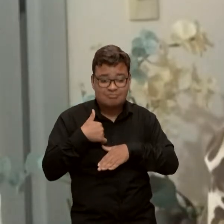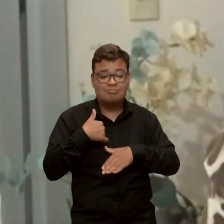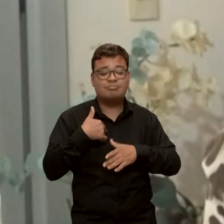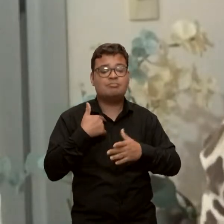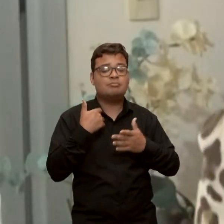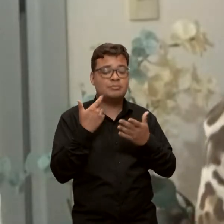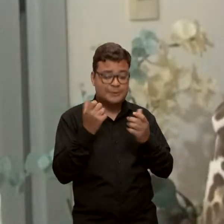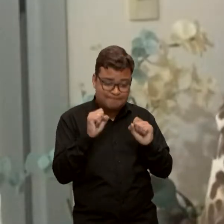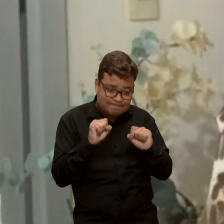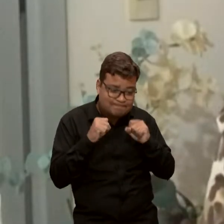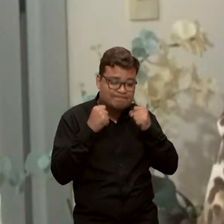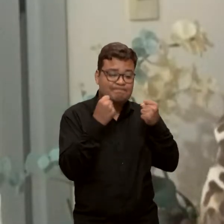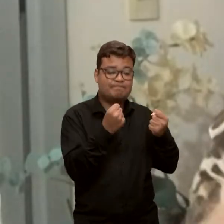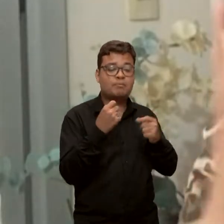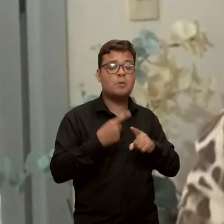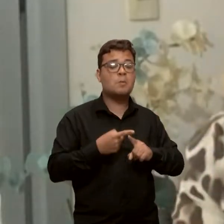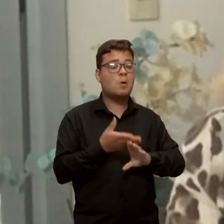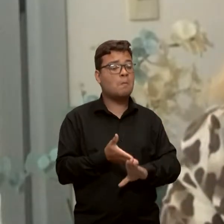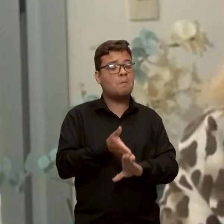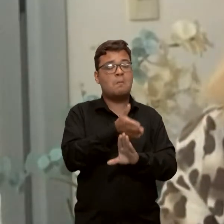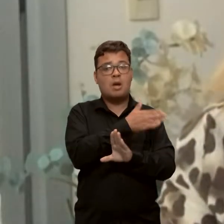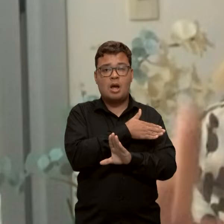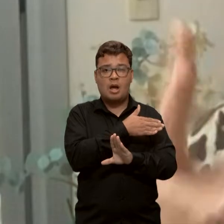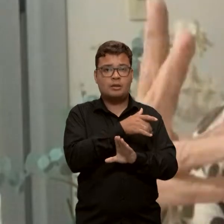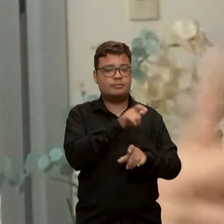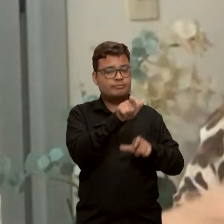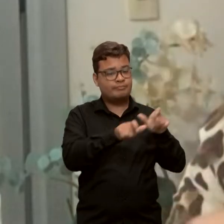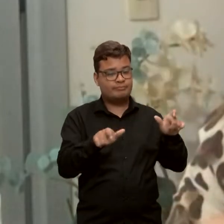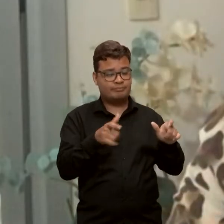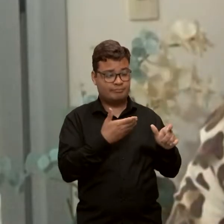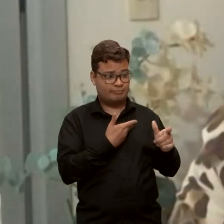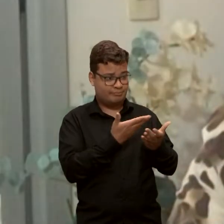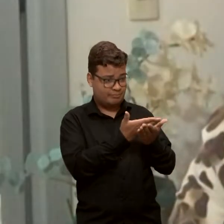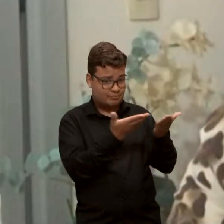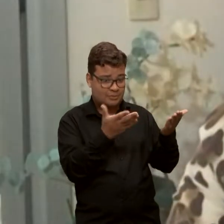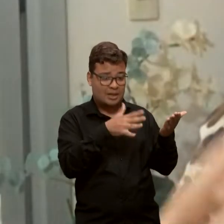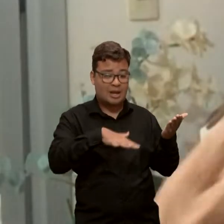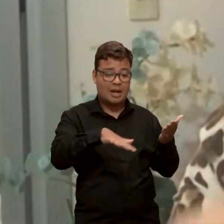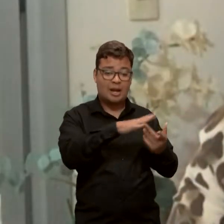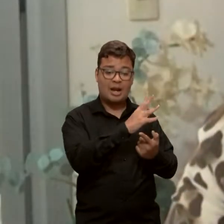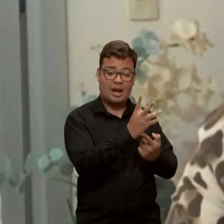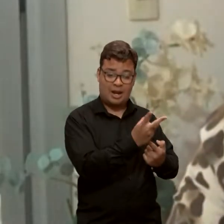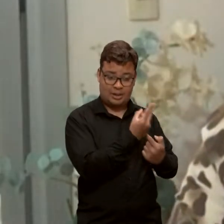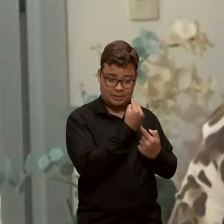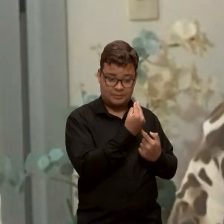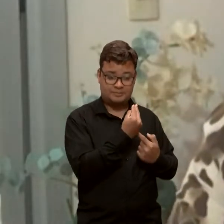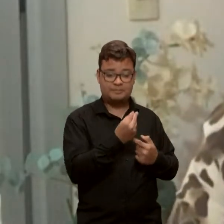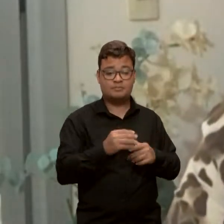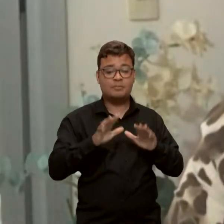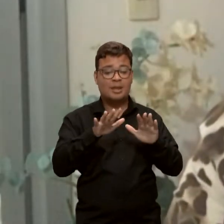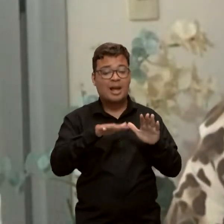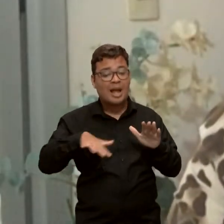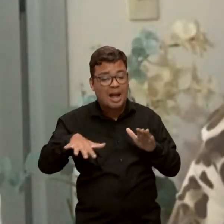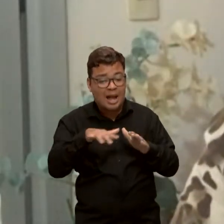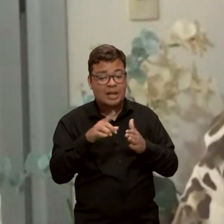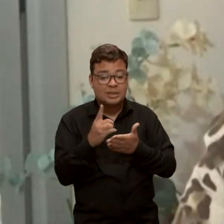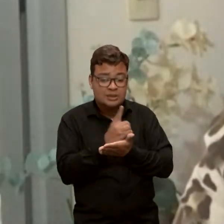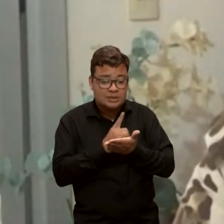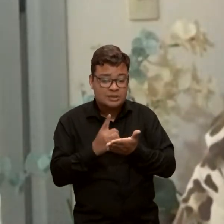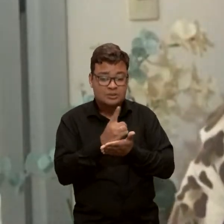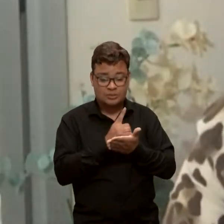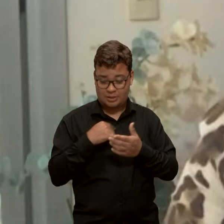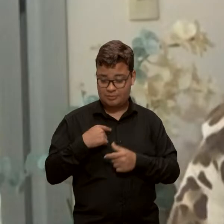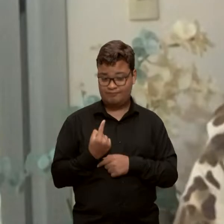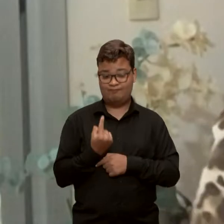fizesse esse esforço, porque na época meus companheiros eram da área de artes, mas na área de design só